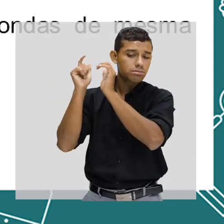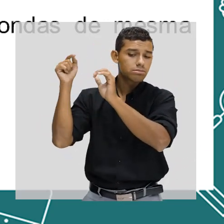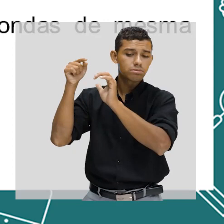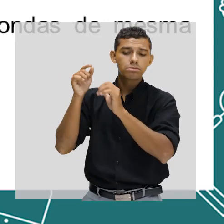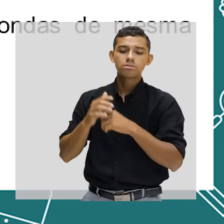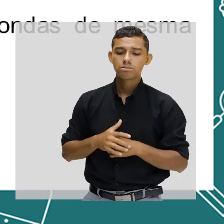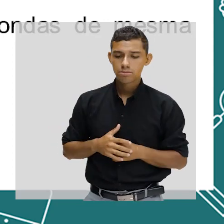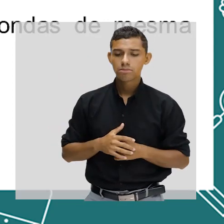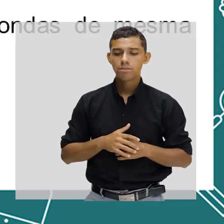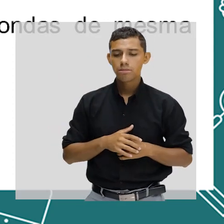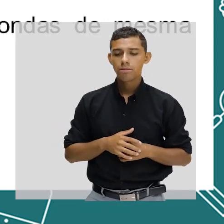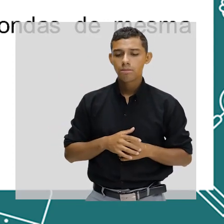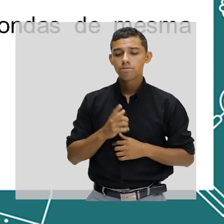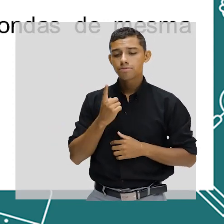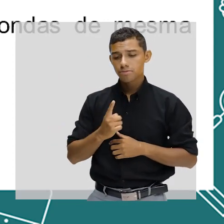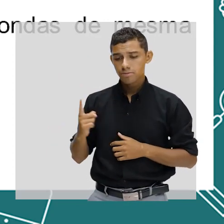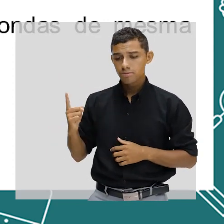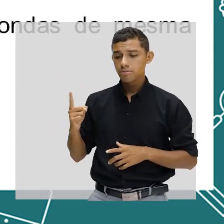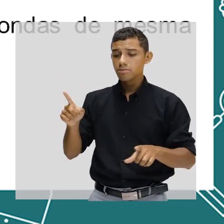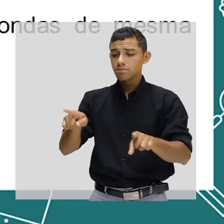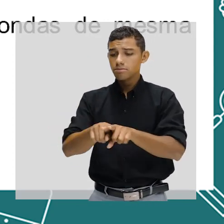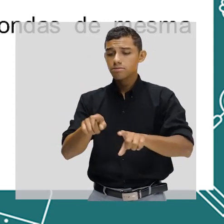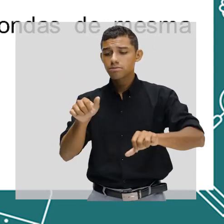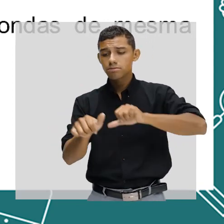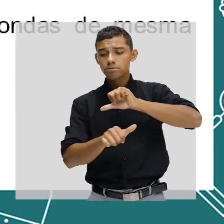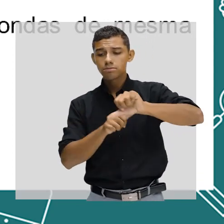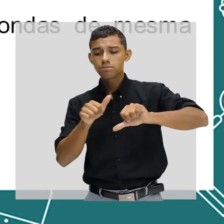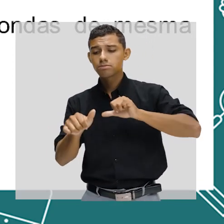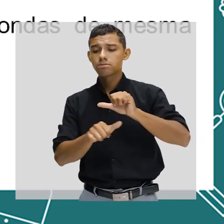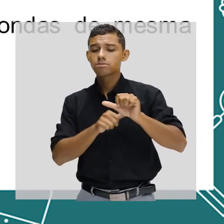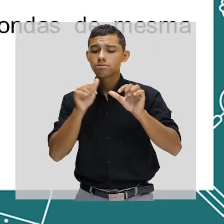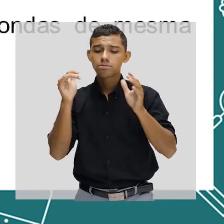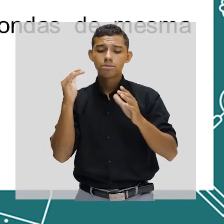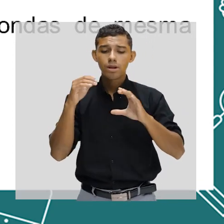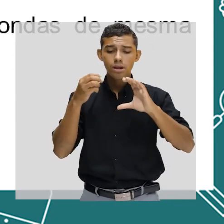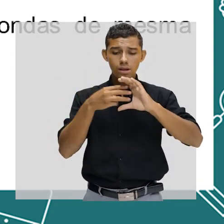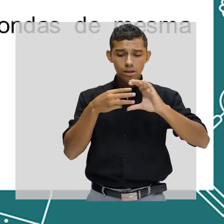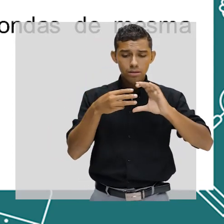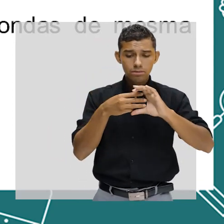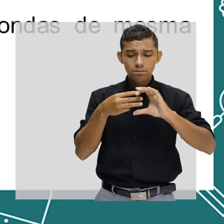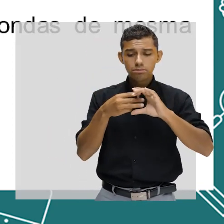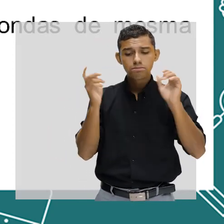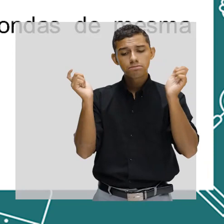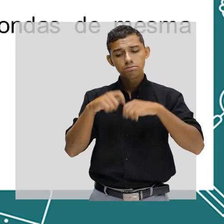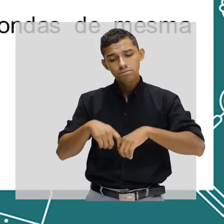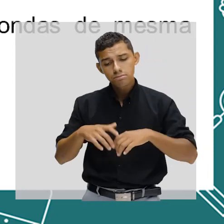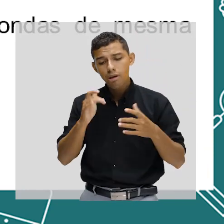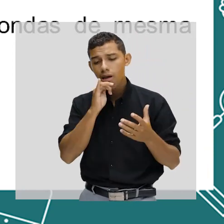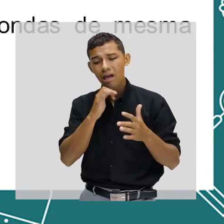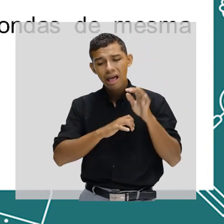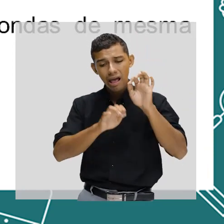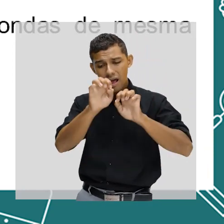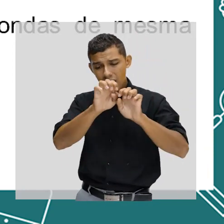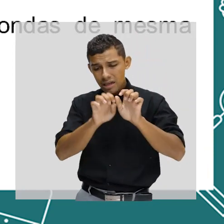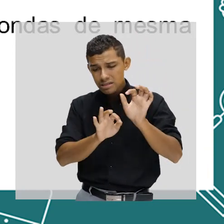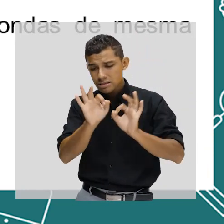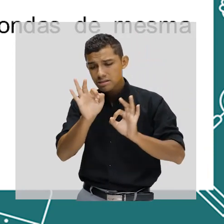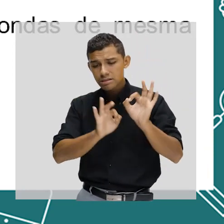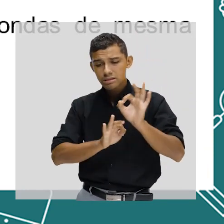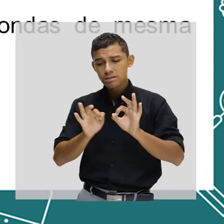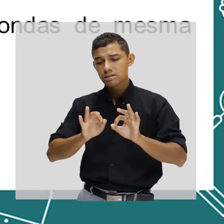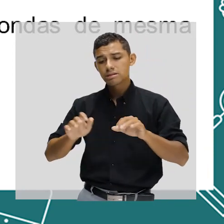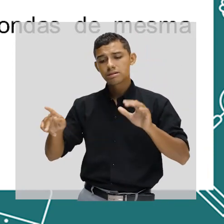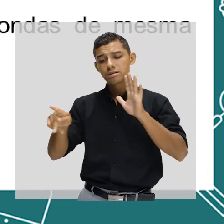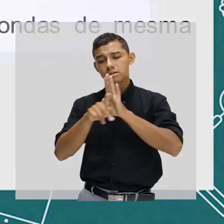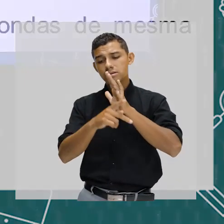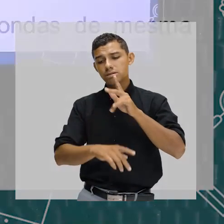deflagraram mudanças na estrutura da proteína dessa célula, permitindo a entrada de toxinas no cérebro. Então, isso aqui